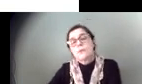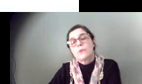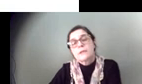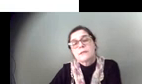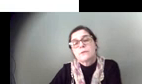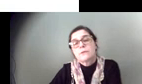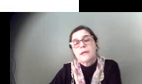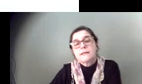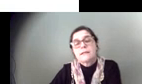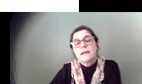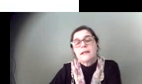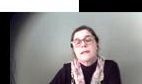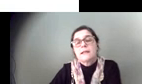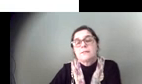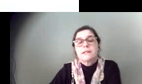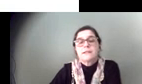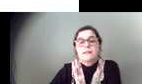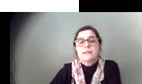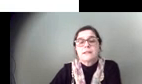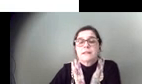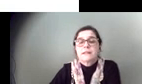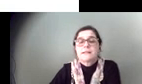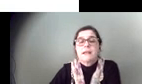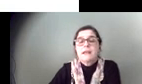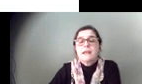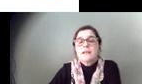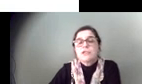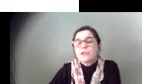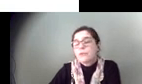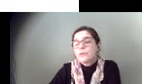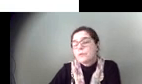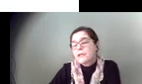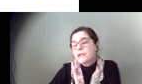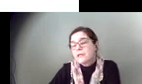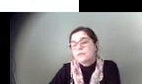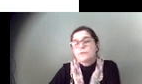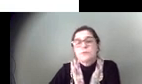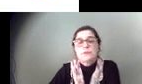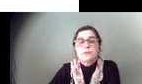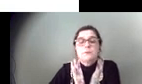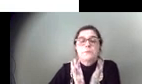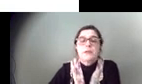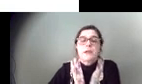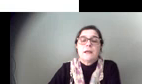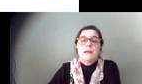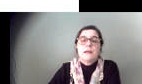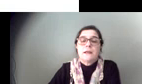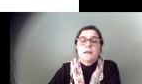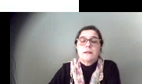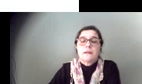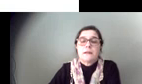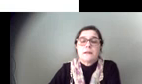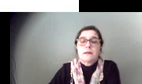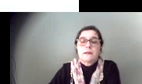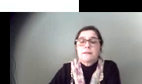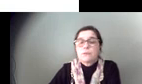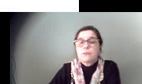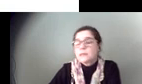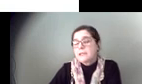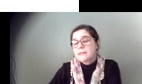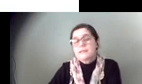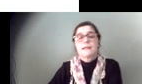as escolas seculares, elas podem ser criadas. E aí a gente tem um comunicado todo ano